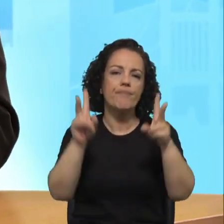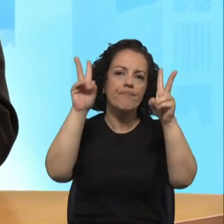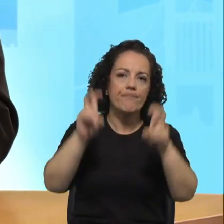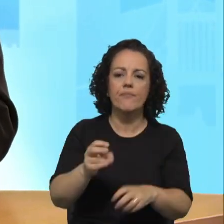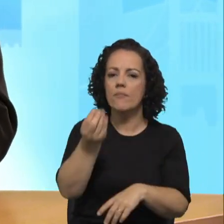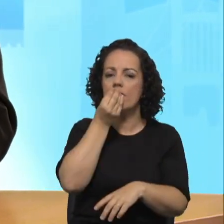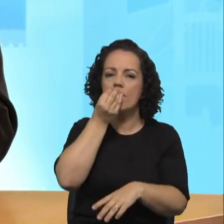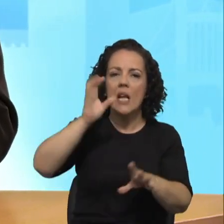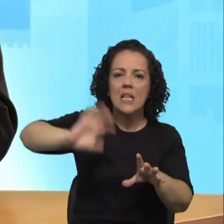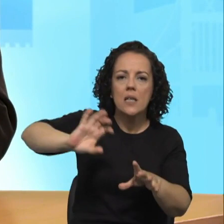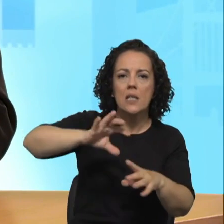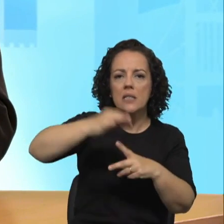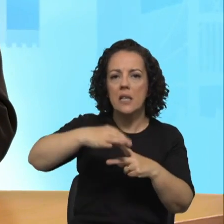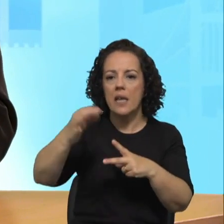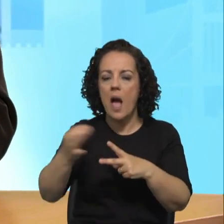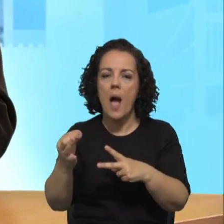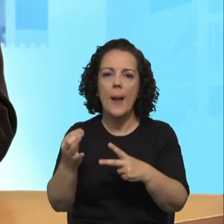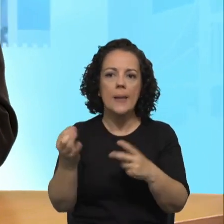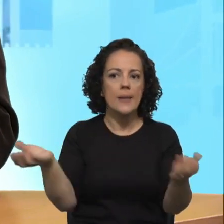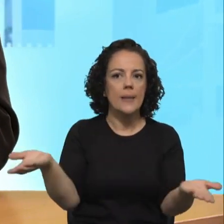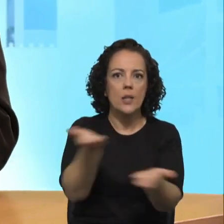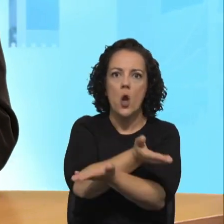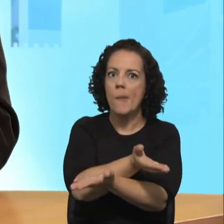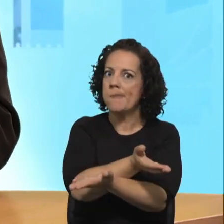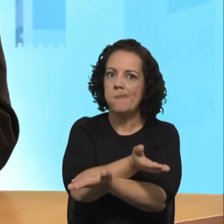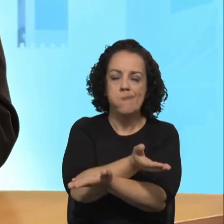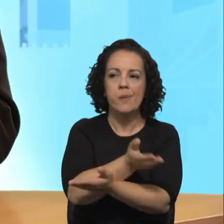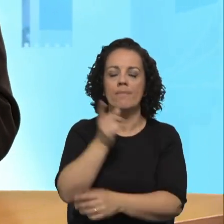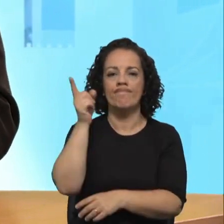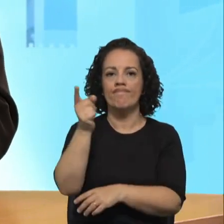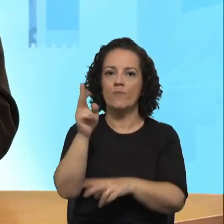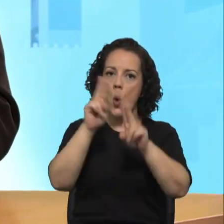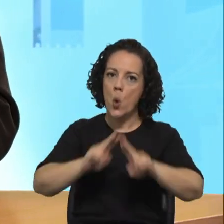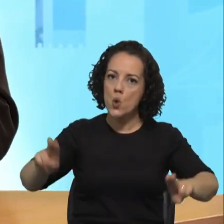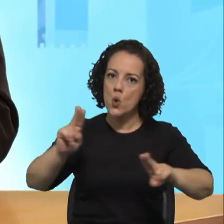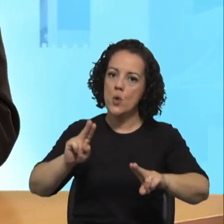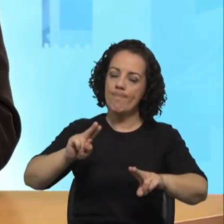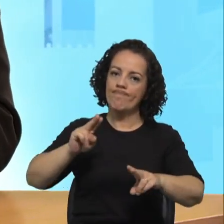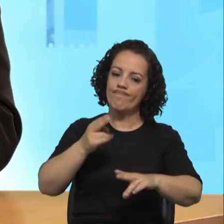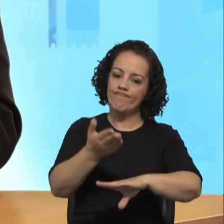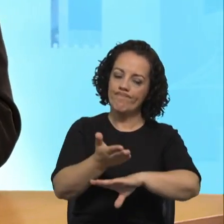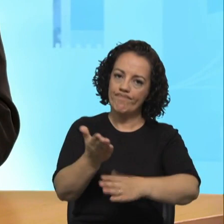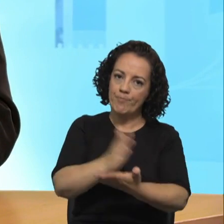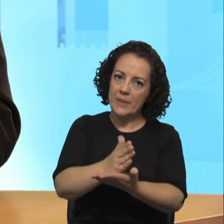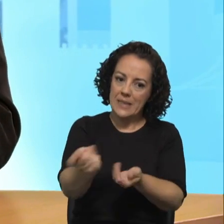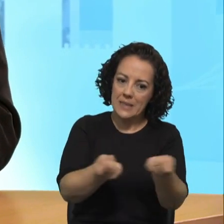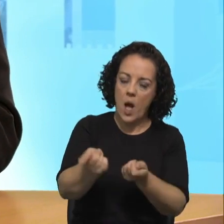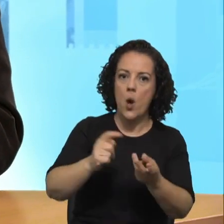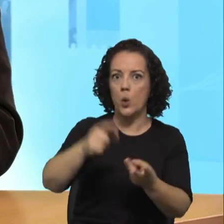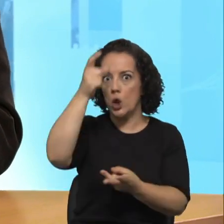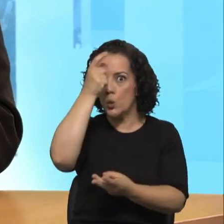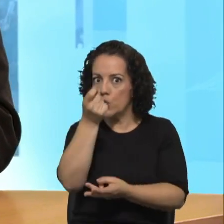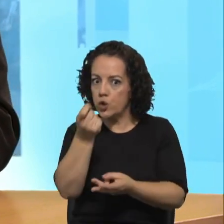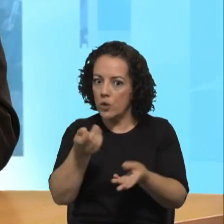cereais, já tivemos que ter a mediação das Nações Unidas e também um pouco da Turquia. Os países europeus têm tentado